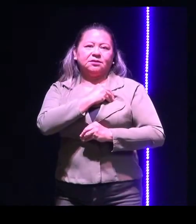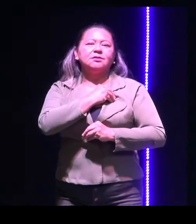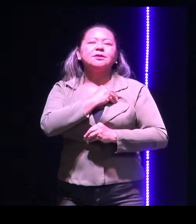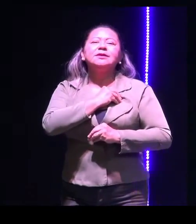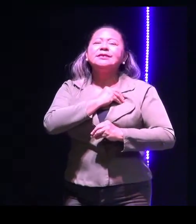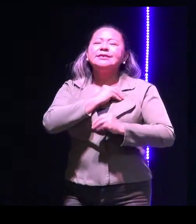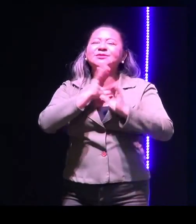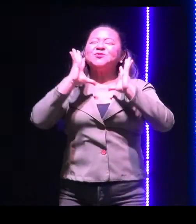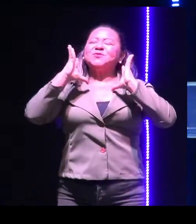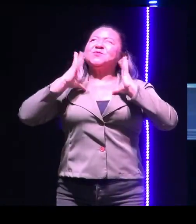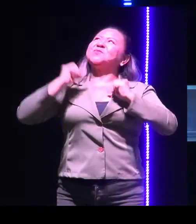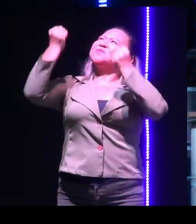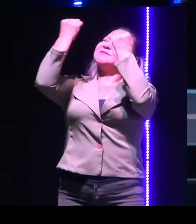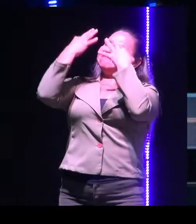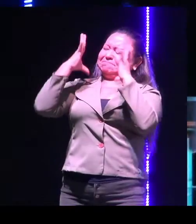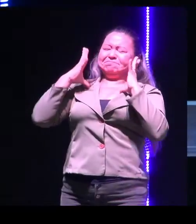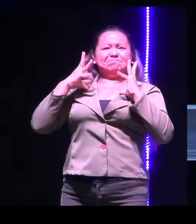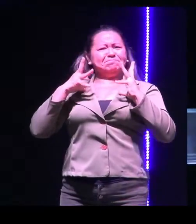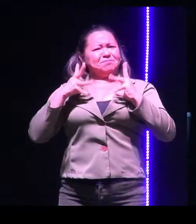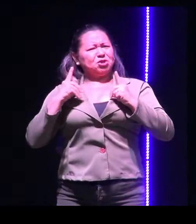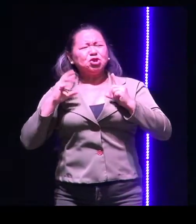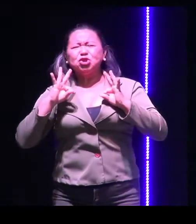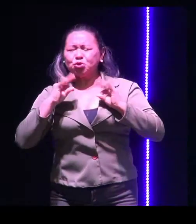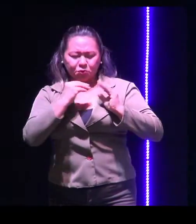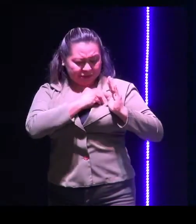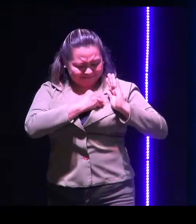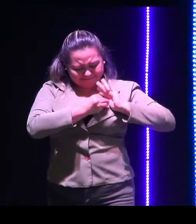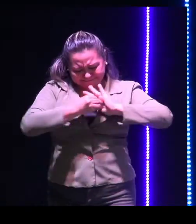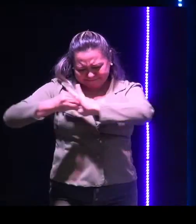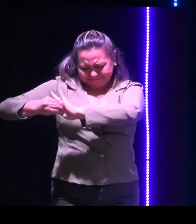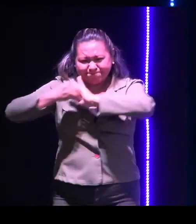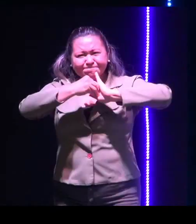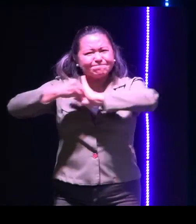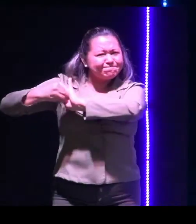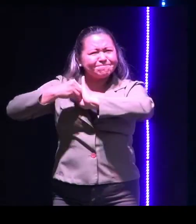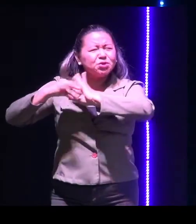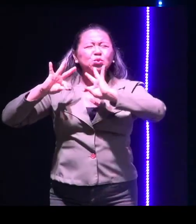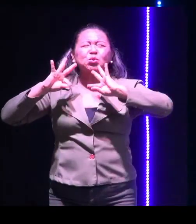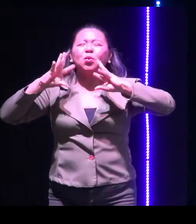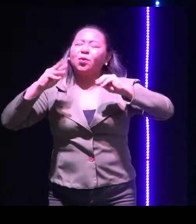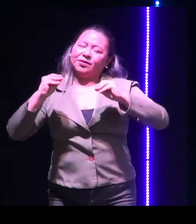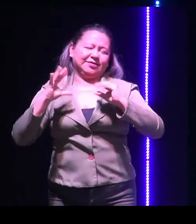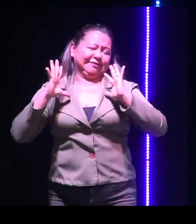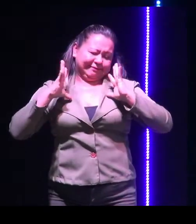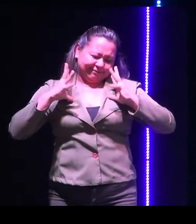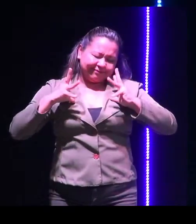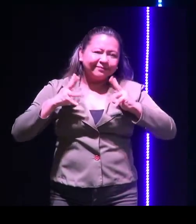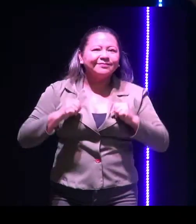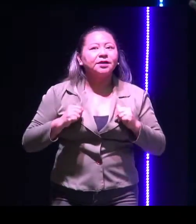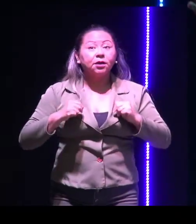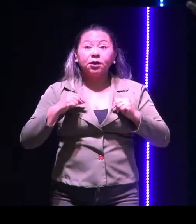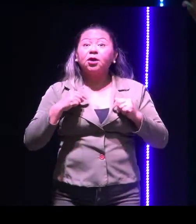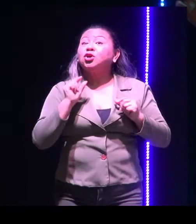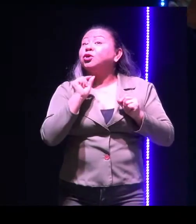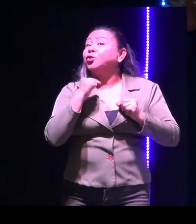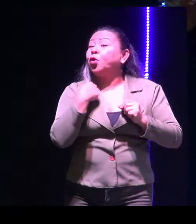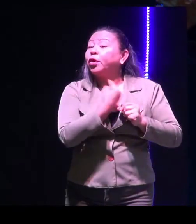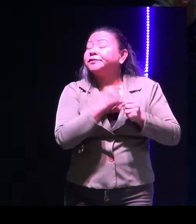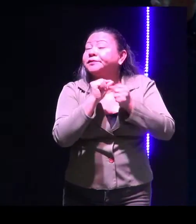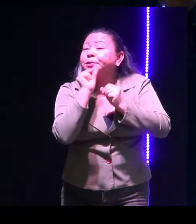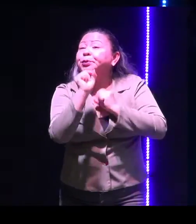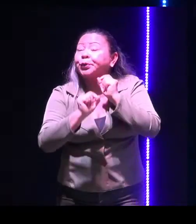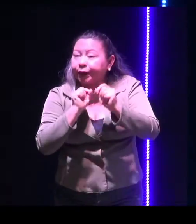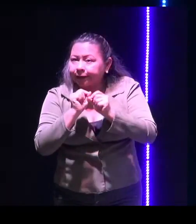nos purificar de toda injustiça. Se nós fizermos o quê?